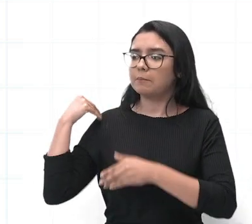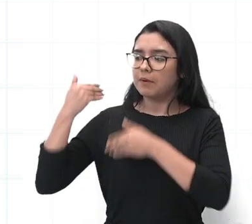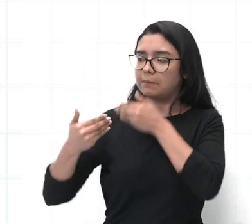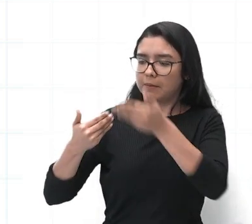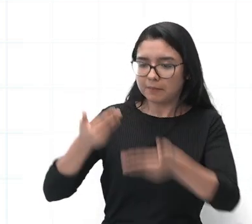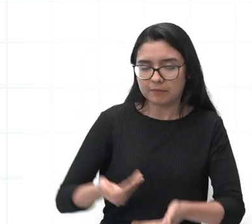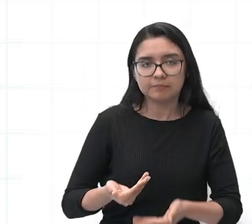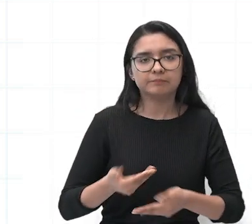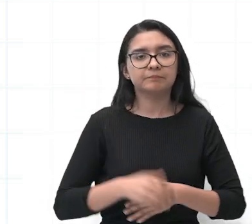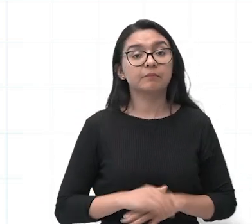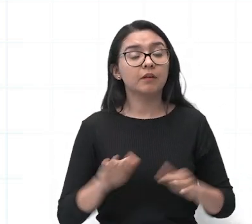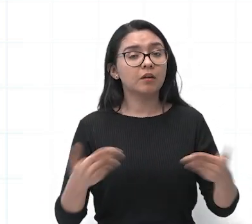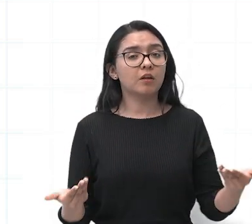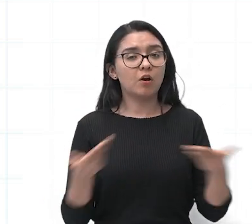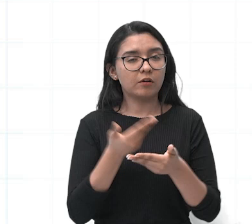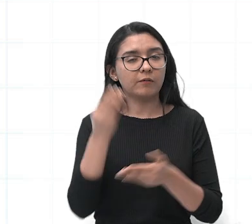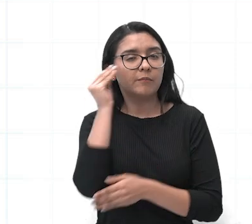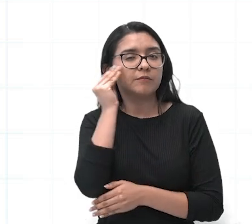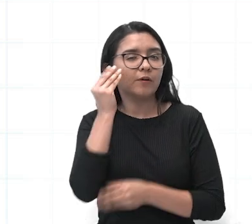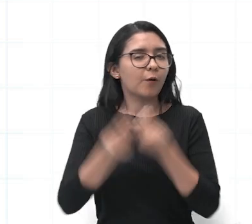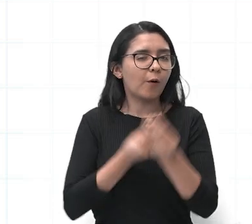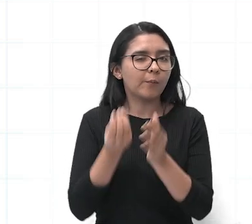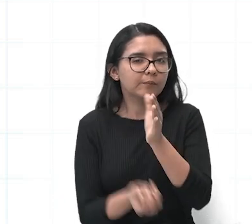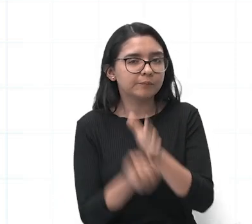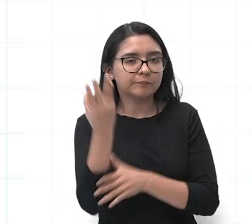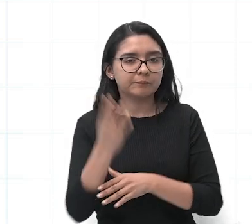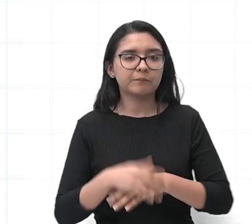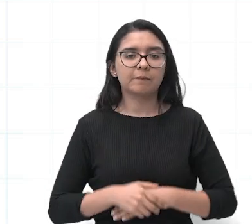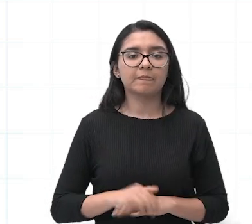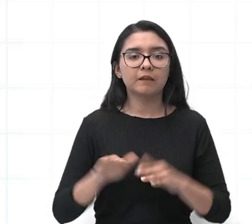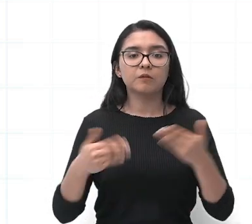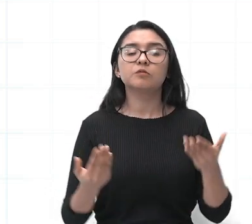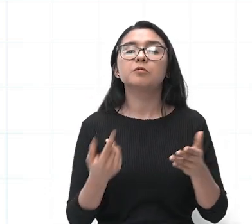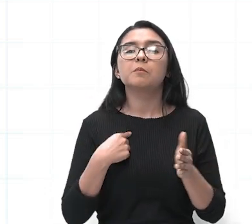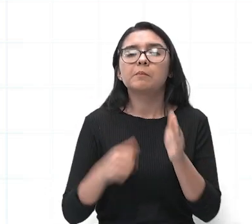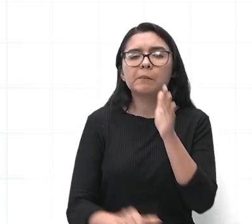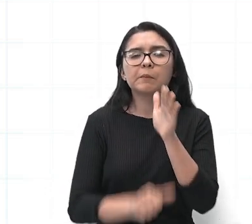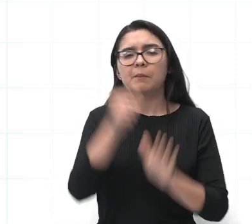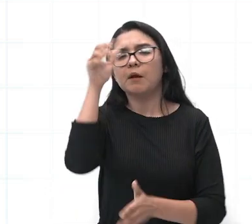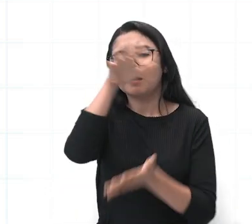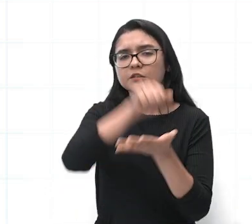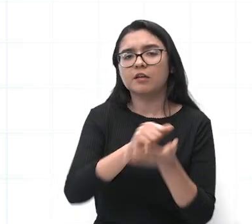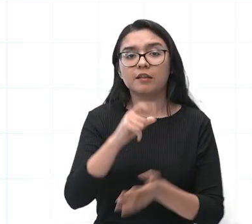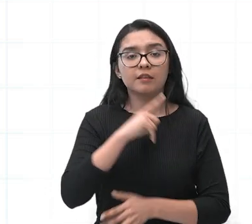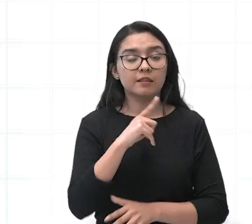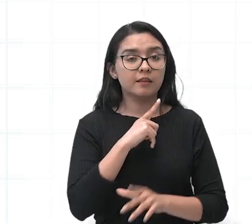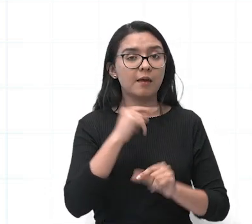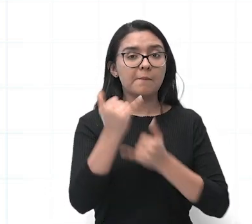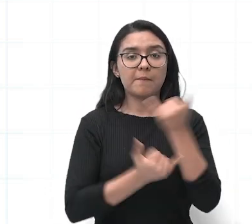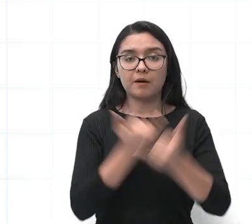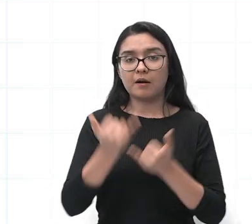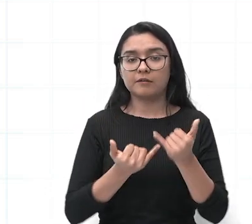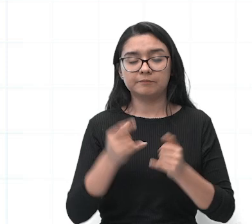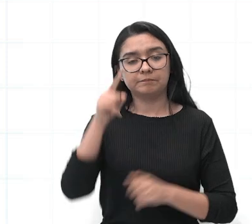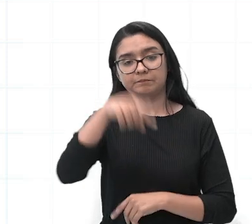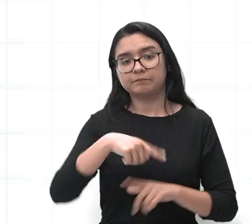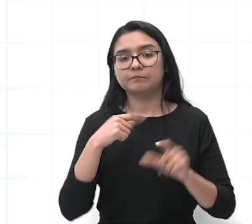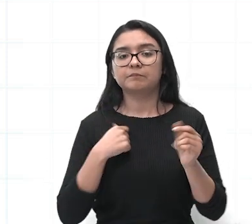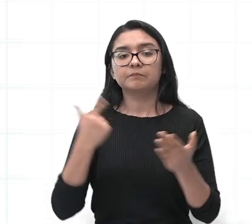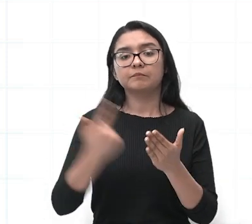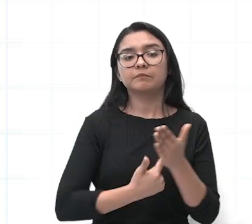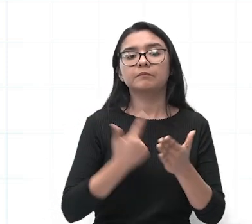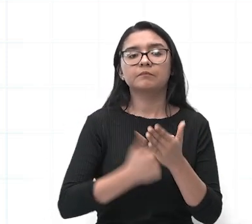evolução. Vamos ver um pouquinho da sua história. Um dos primeiros registros que se tem da brincadeira está no